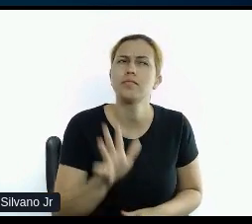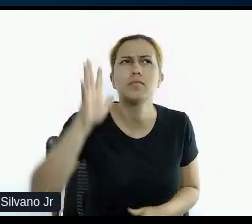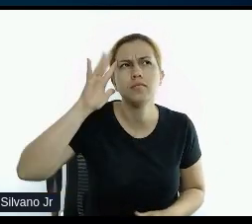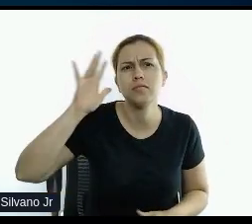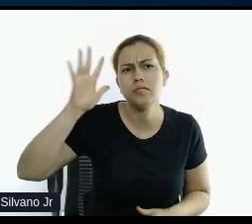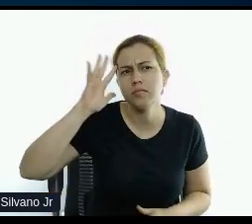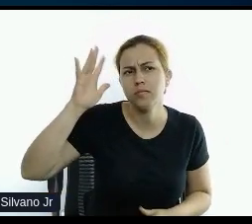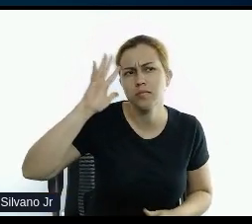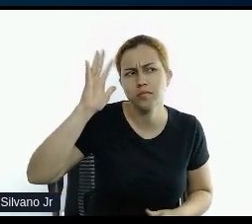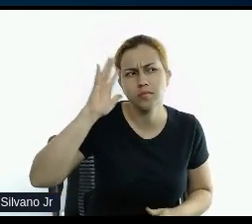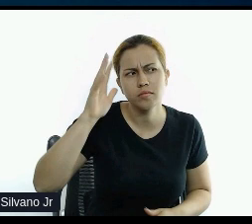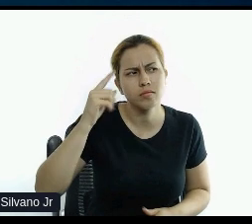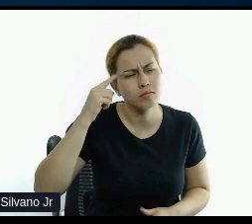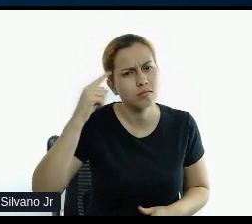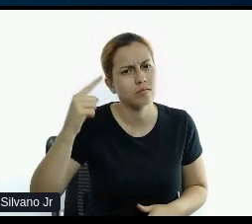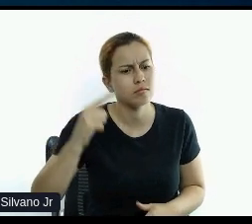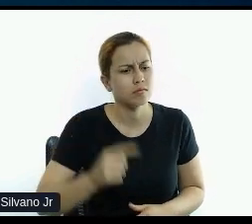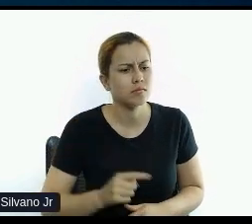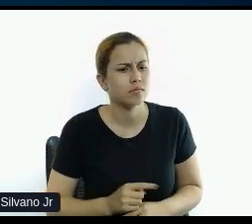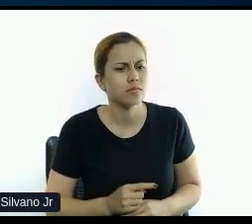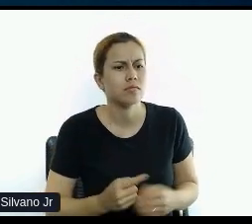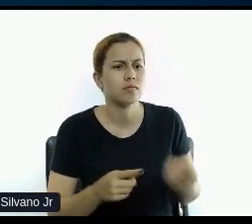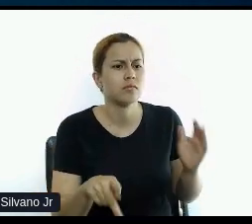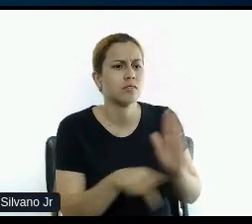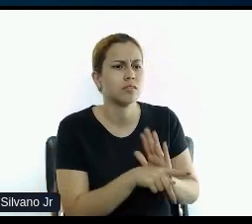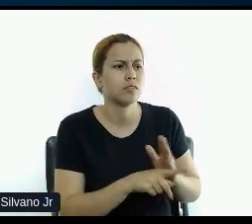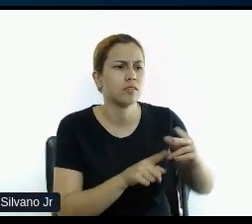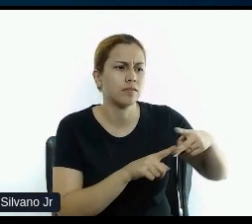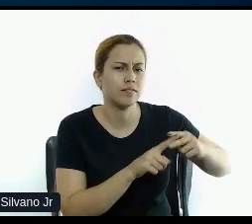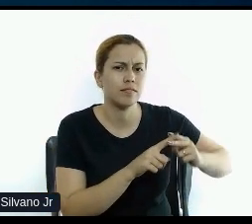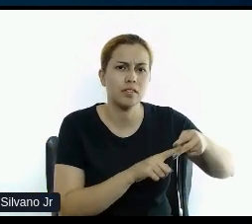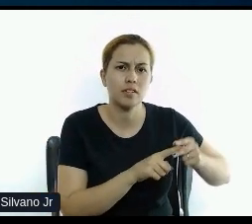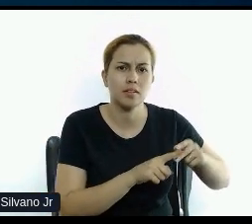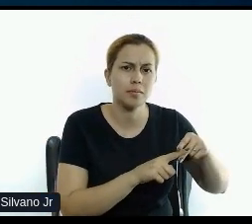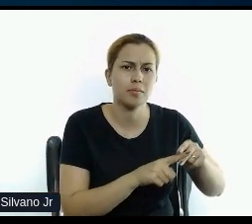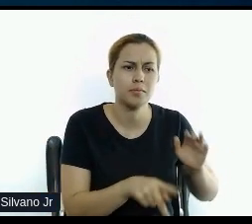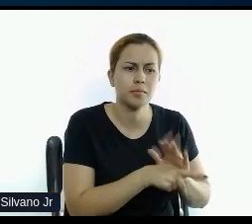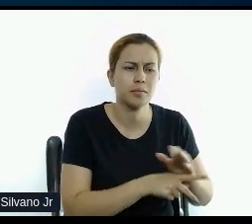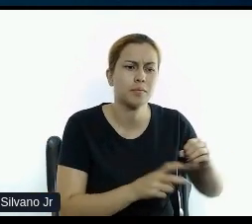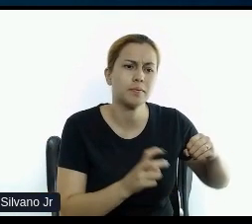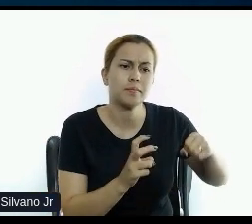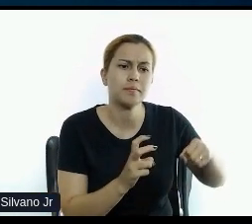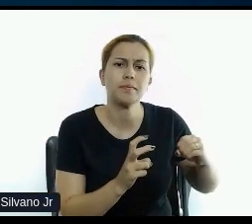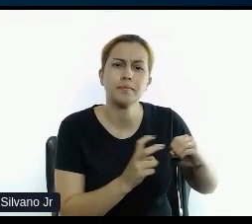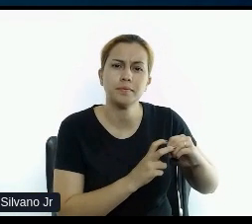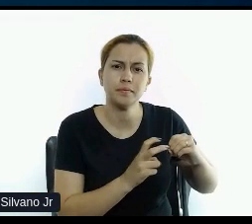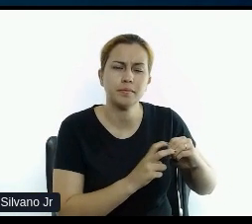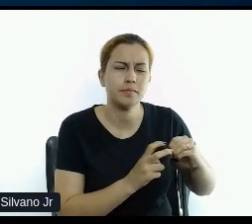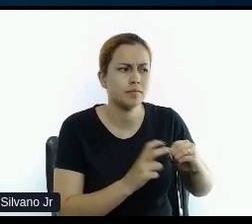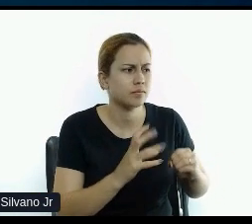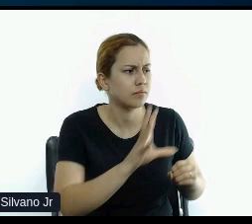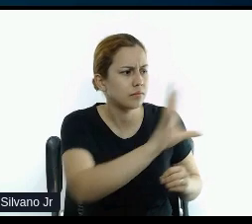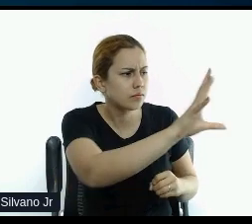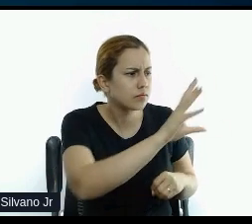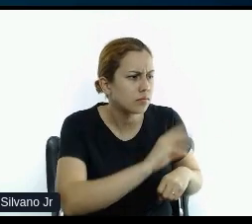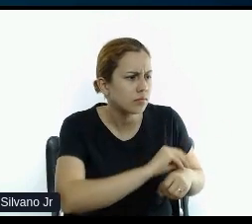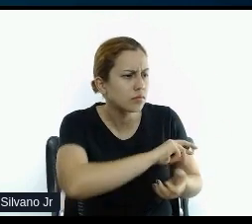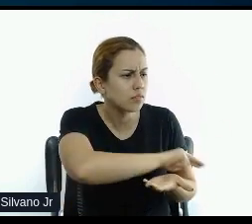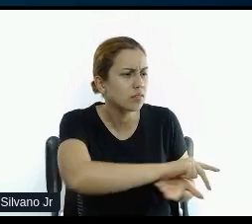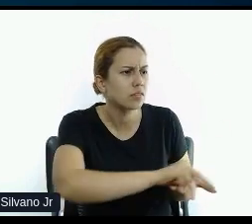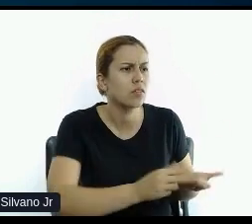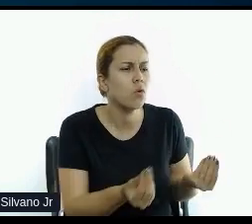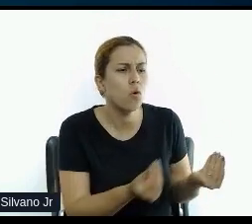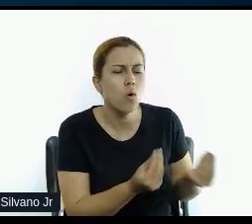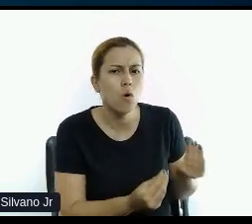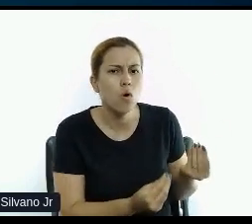como entrada para ferramentas como o ChatGPT e estar capturando ali, né, pontos de como construir uma